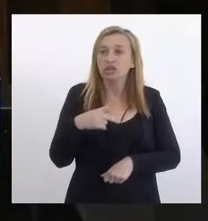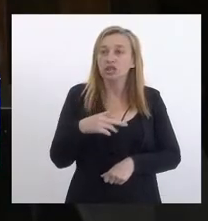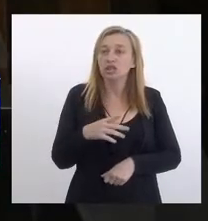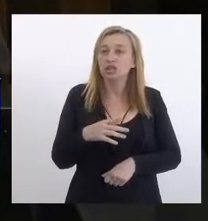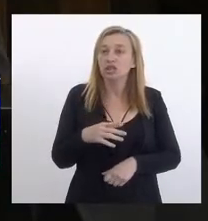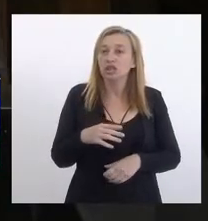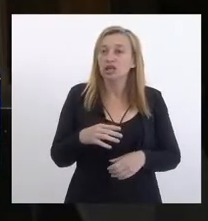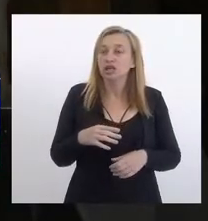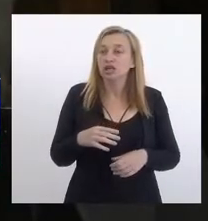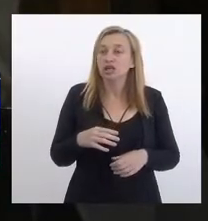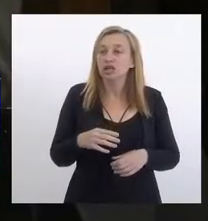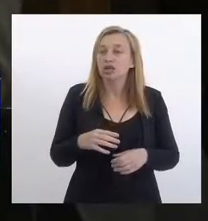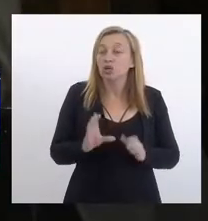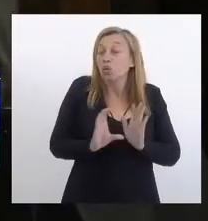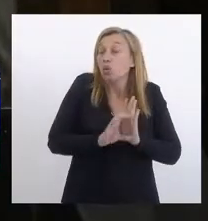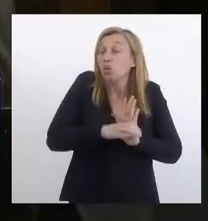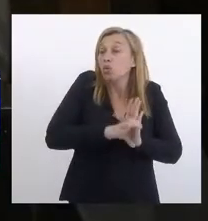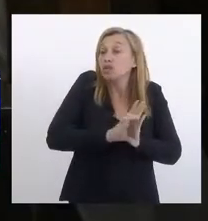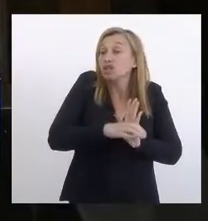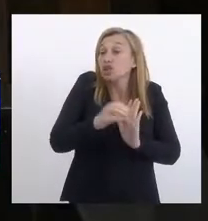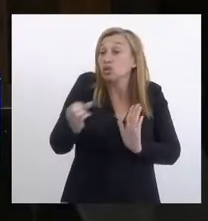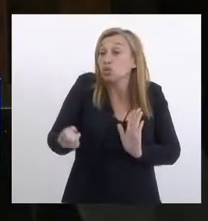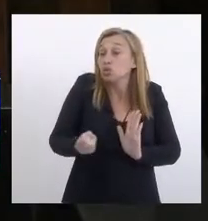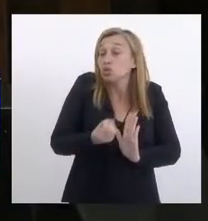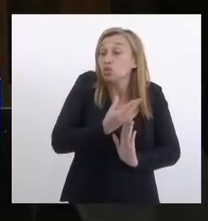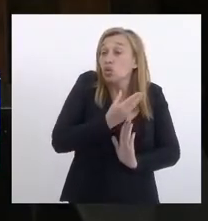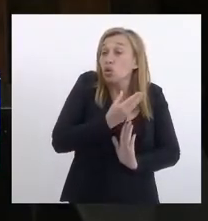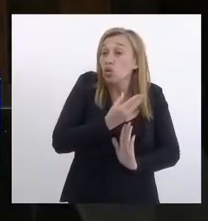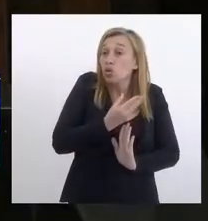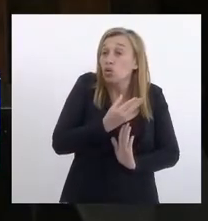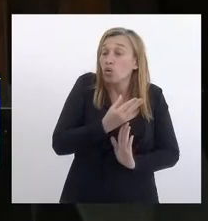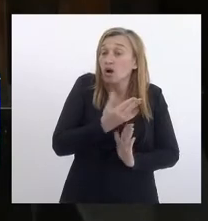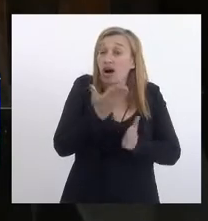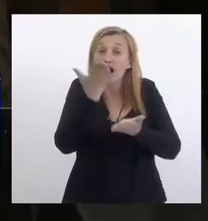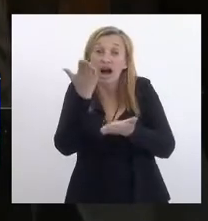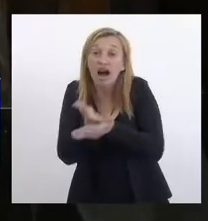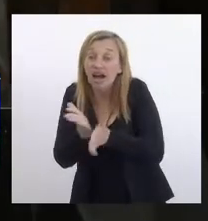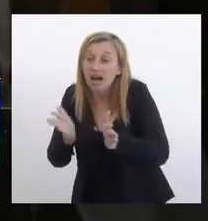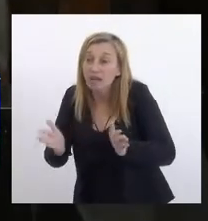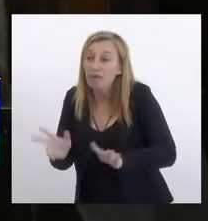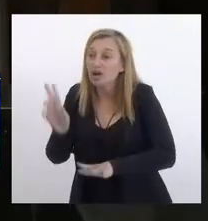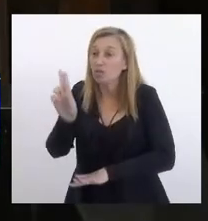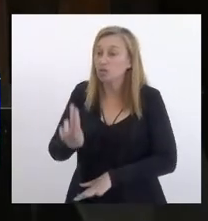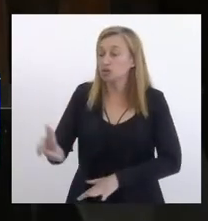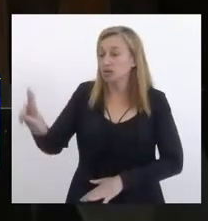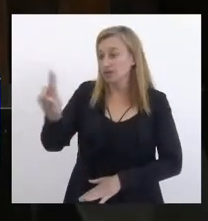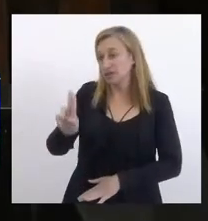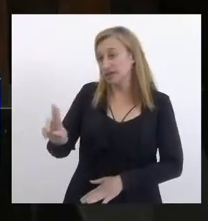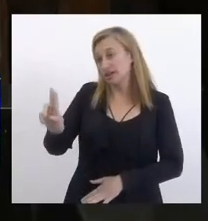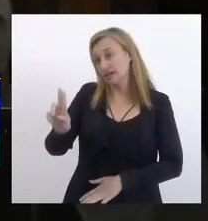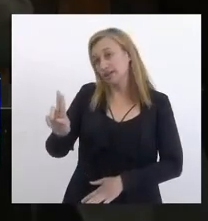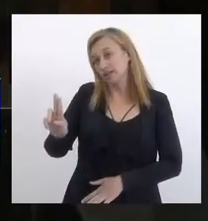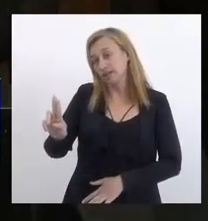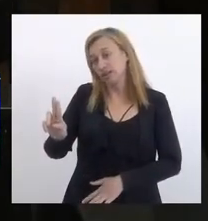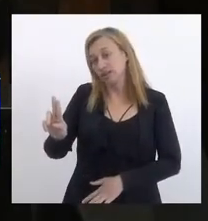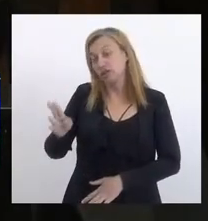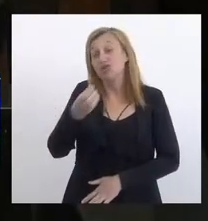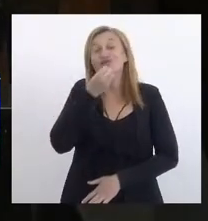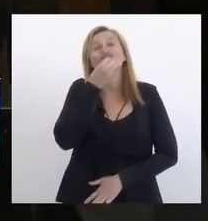insurge com o conceito de acabar com uma universidade, que o